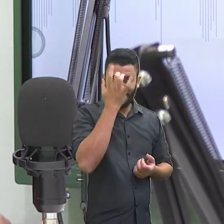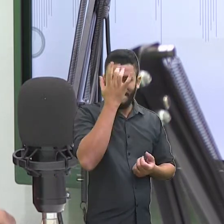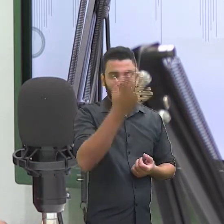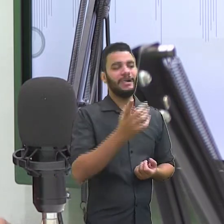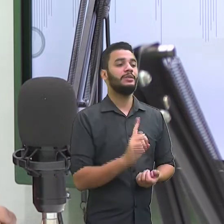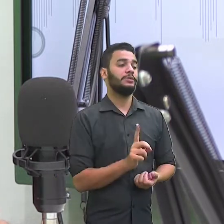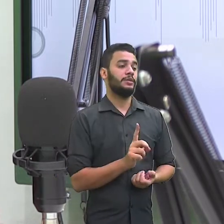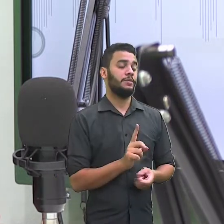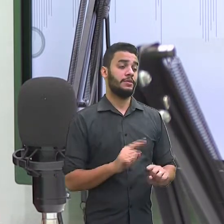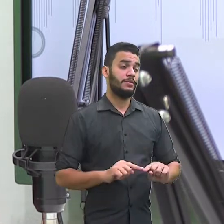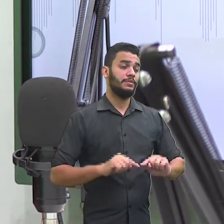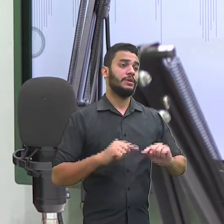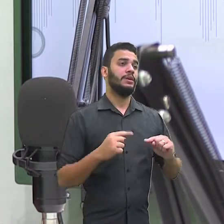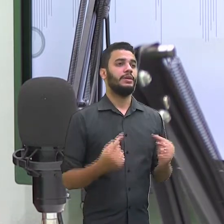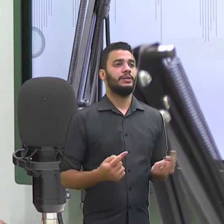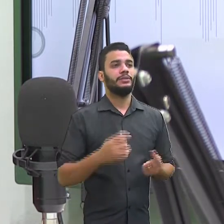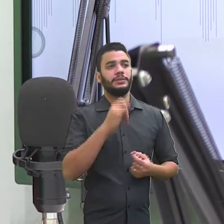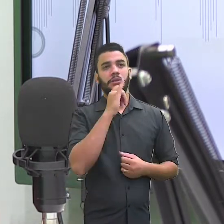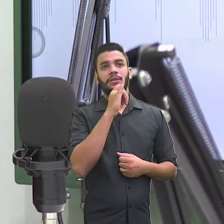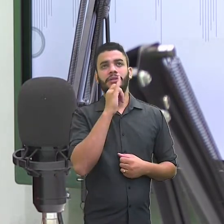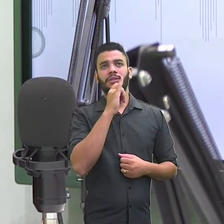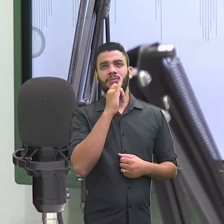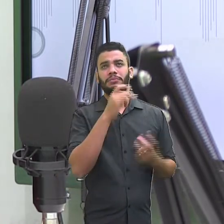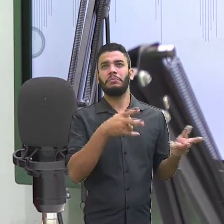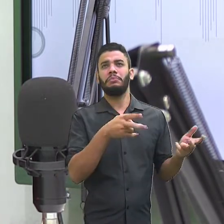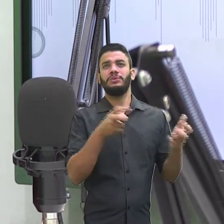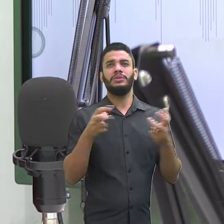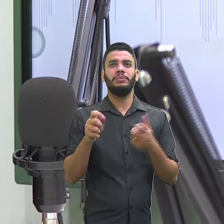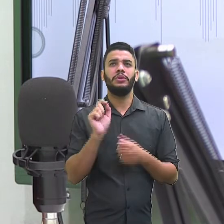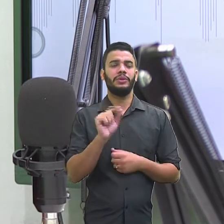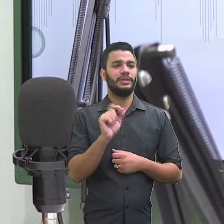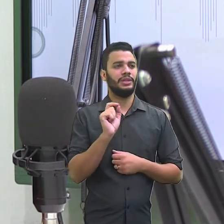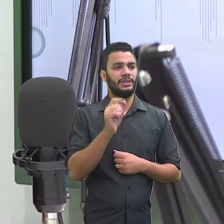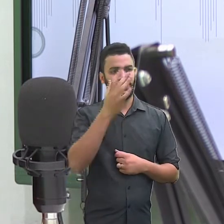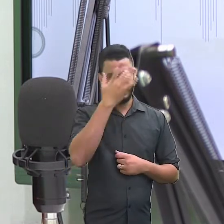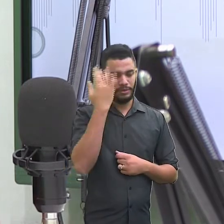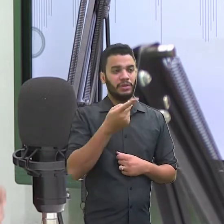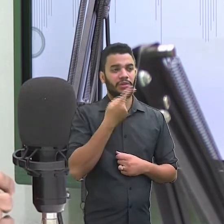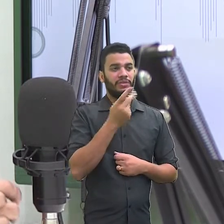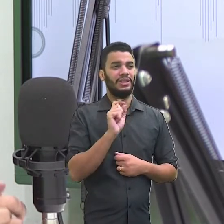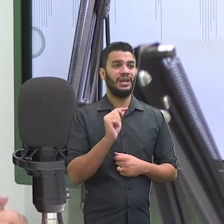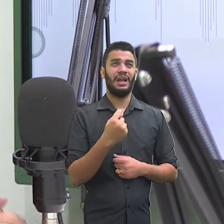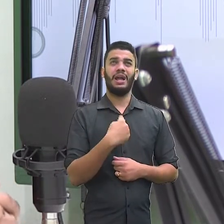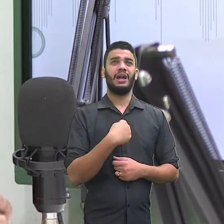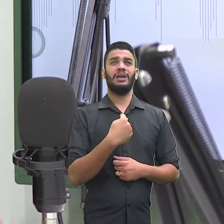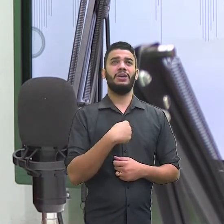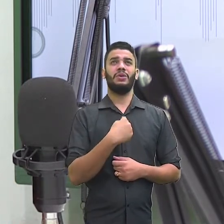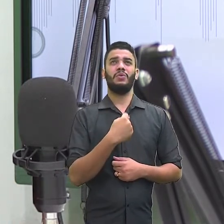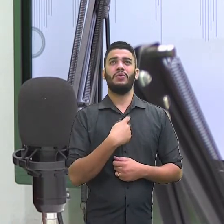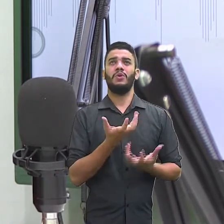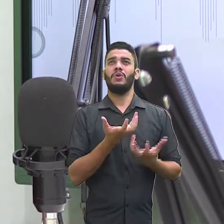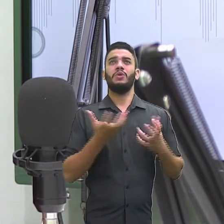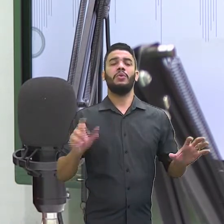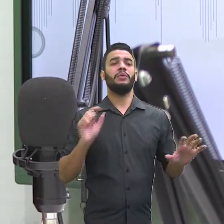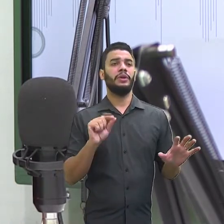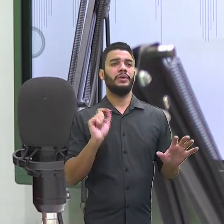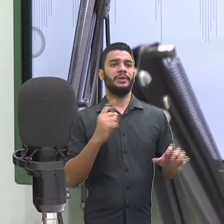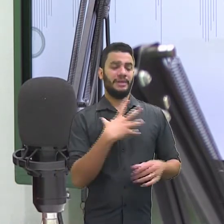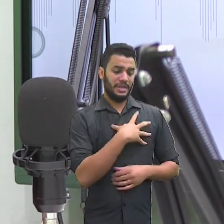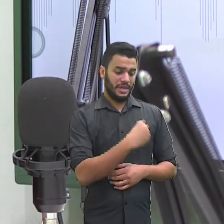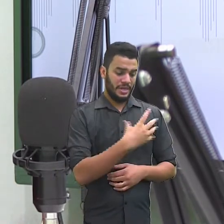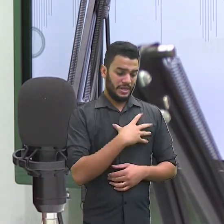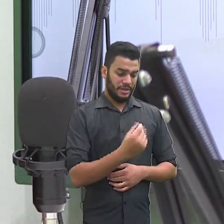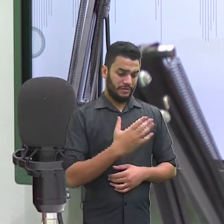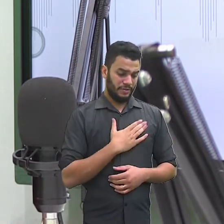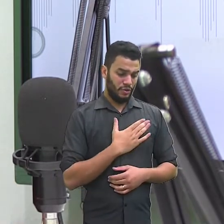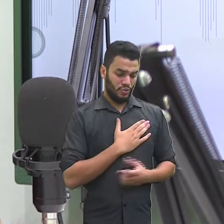eu não quero que os meus filhos passem pelas mesmas dificuldades materiais que eu passei. É por isso que eu me sacrifico, é por isso que eu trabalho, não sei